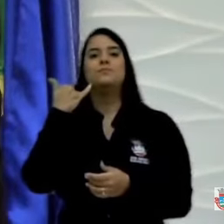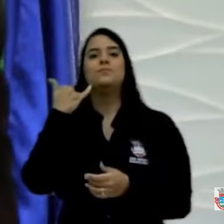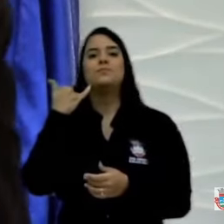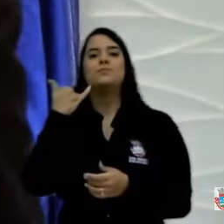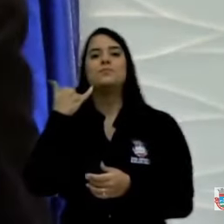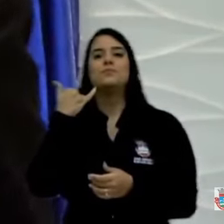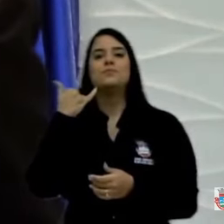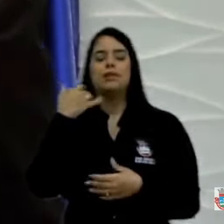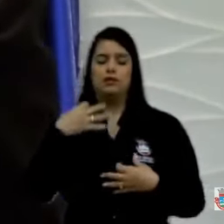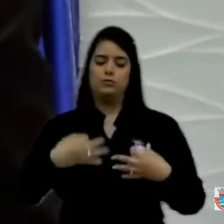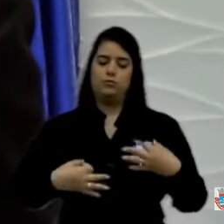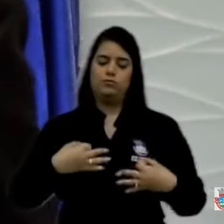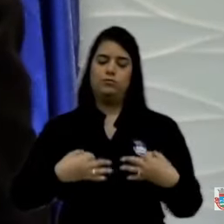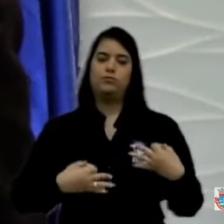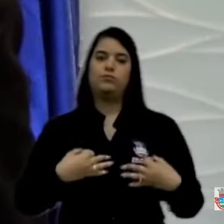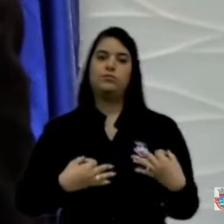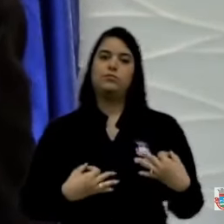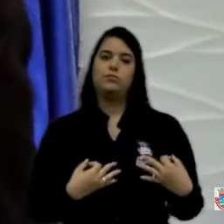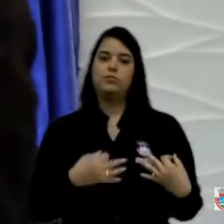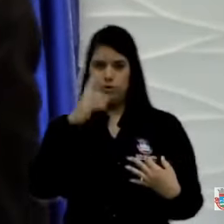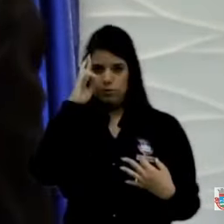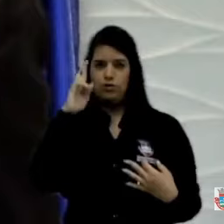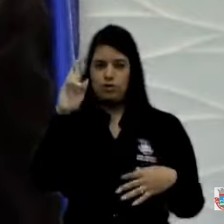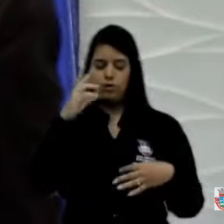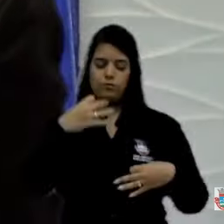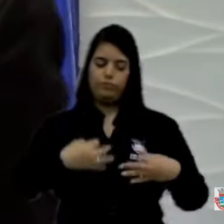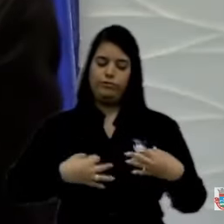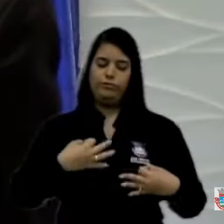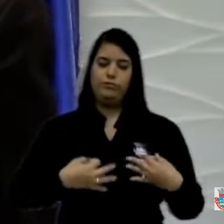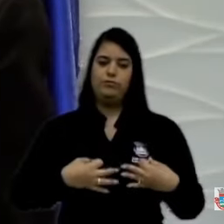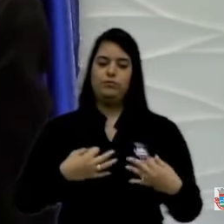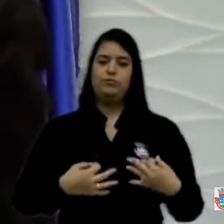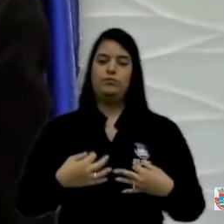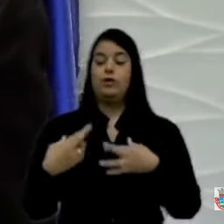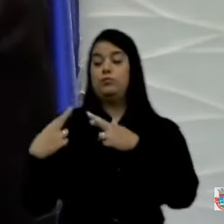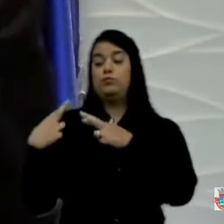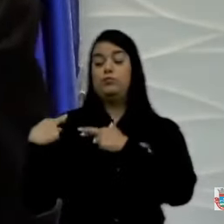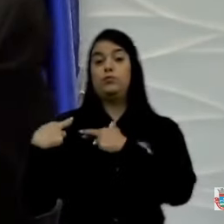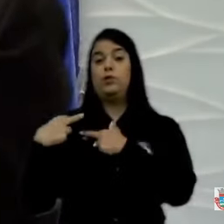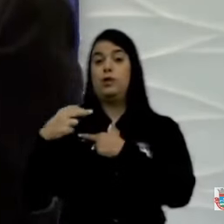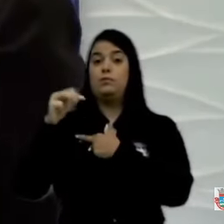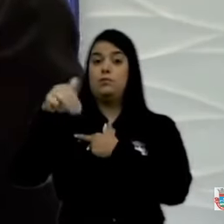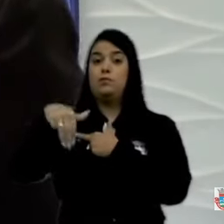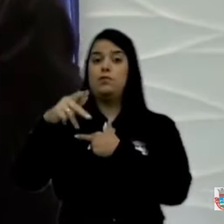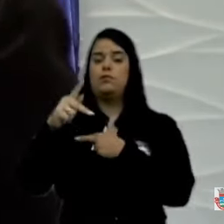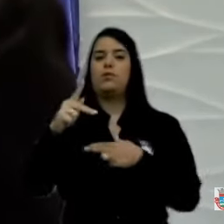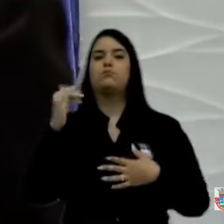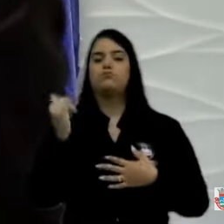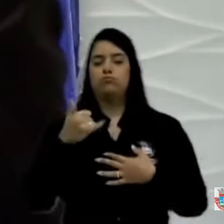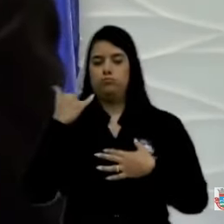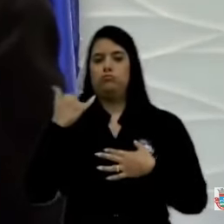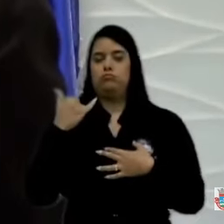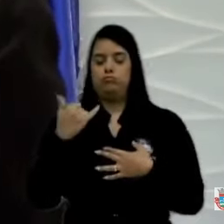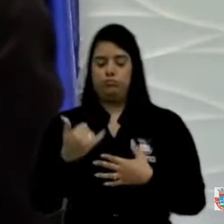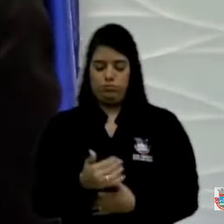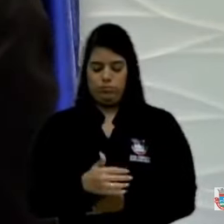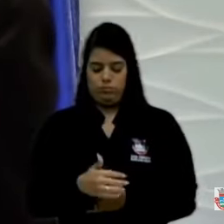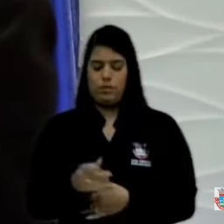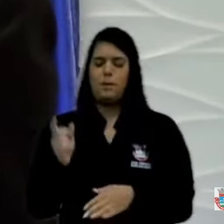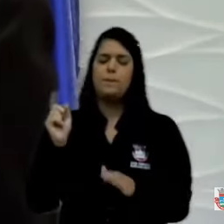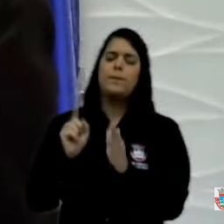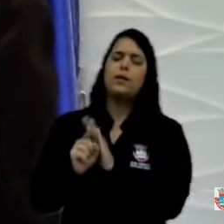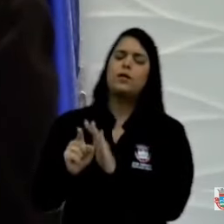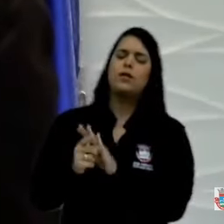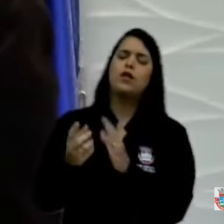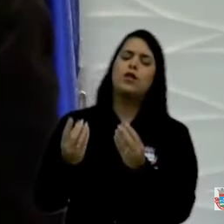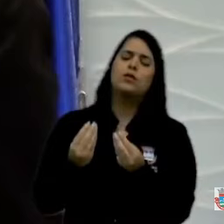para o promotor de justiça, o representante do MP, do Ministério Público de São Bento. Liguei na hora, padre. Como é que